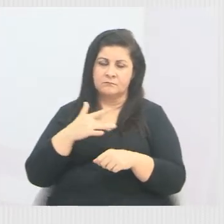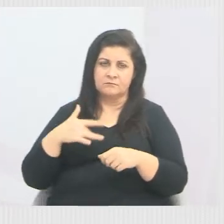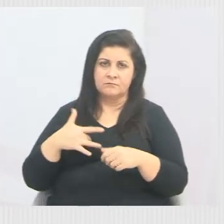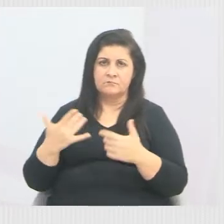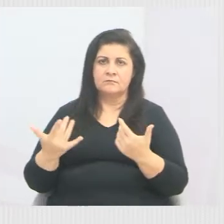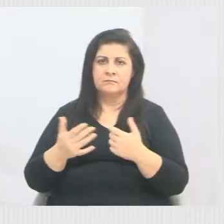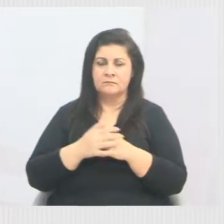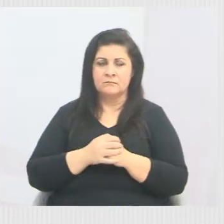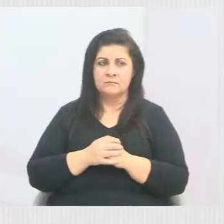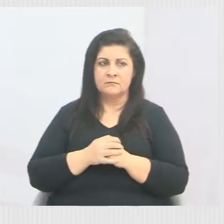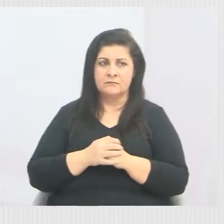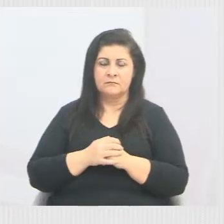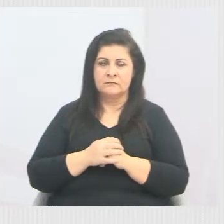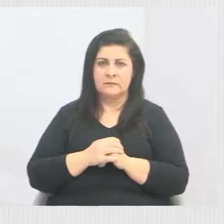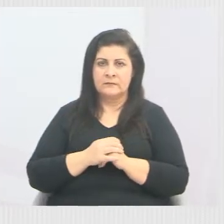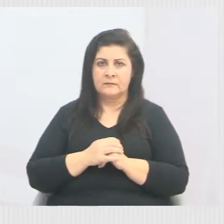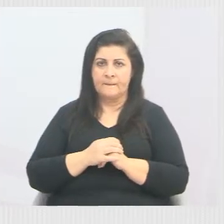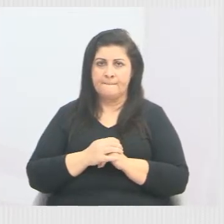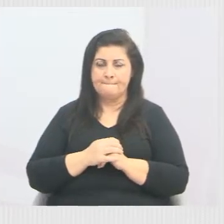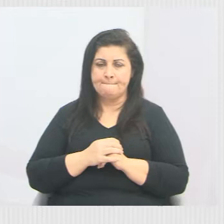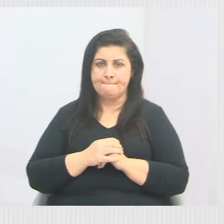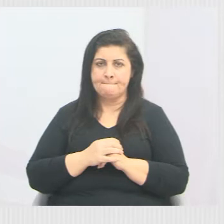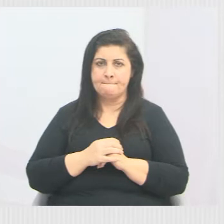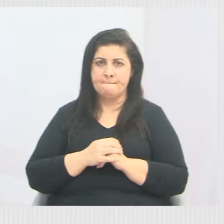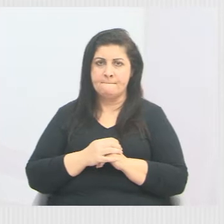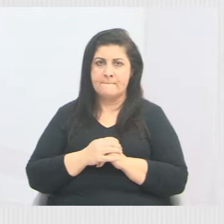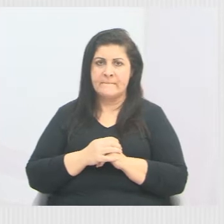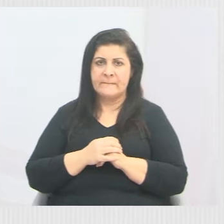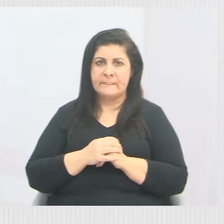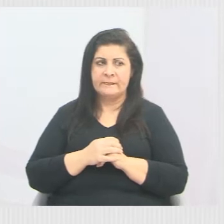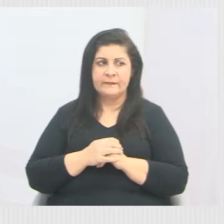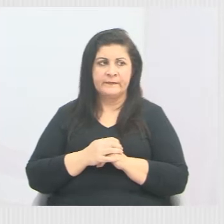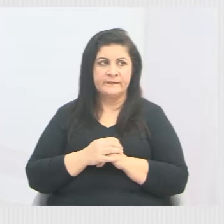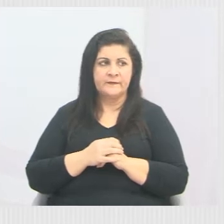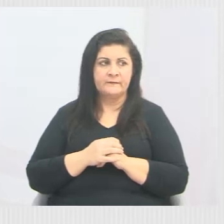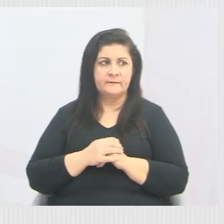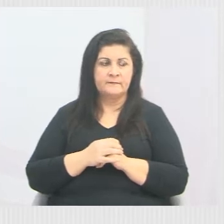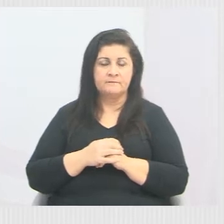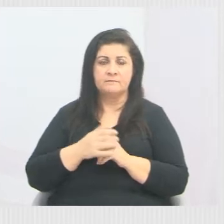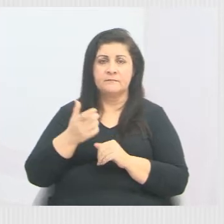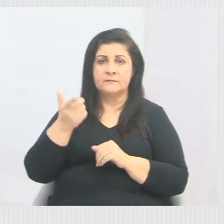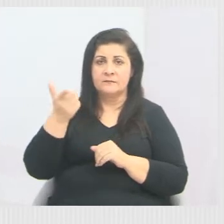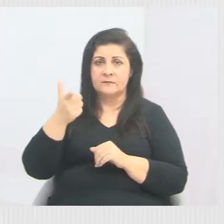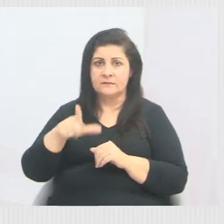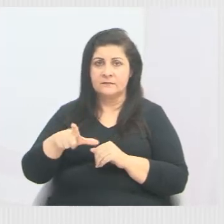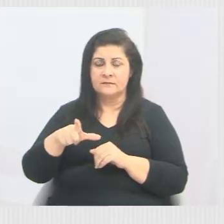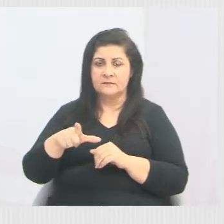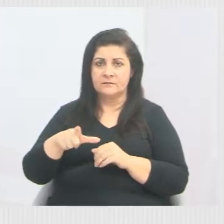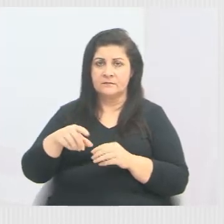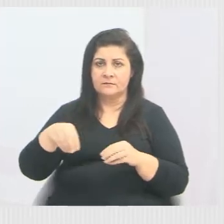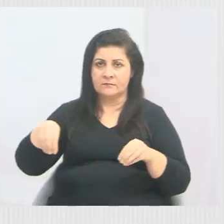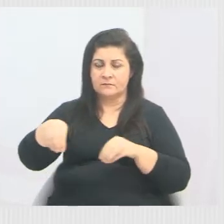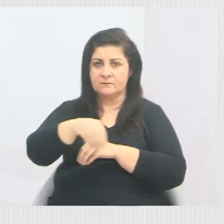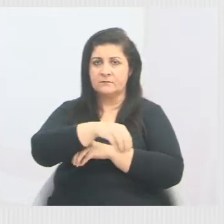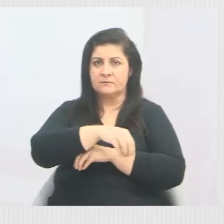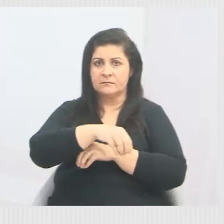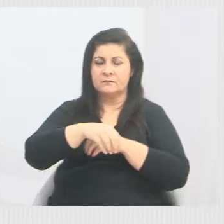serviços, principalmente com a saúde, né, nesse momento. Outras transferências, né, de